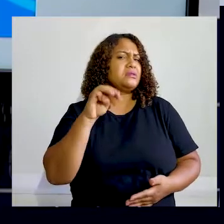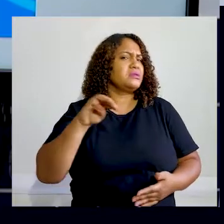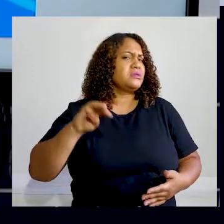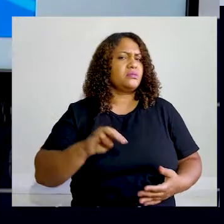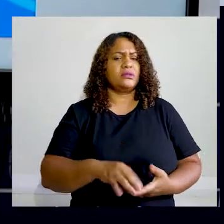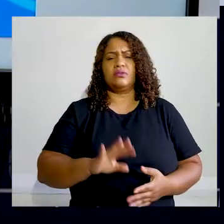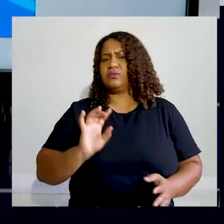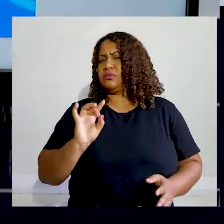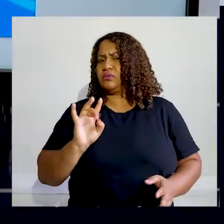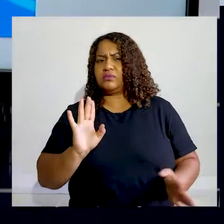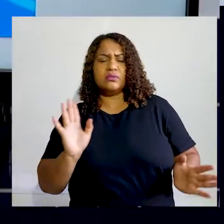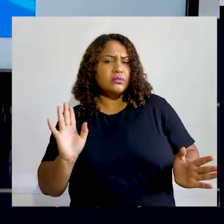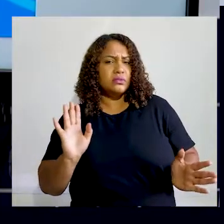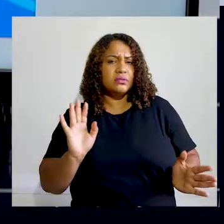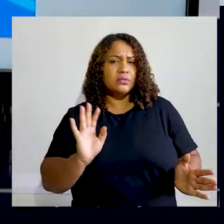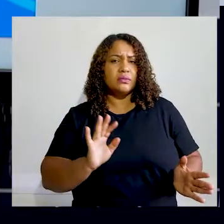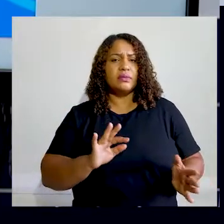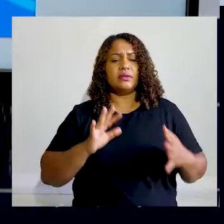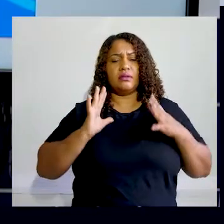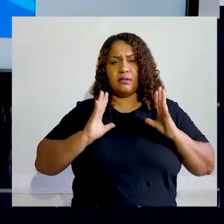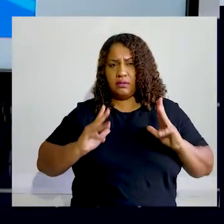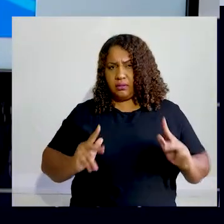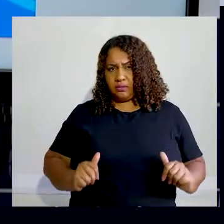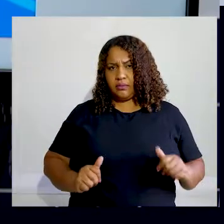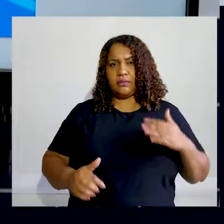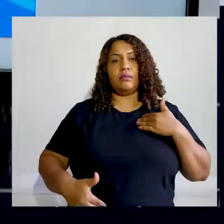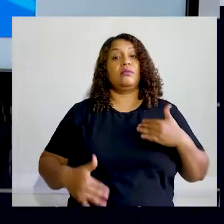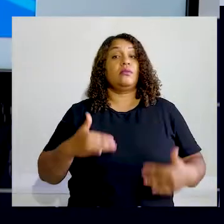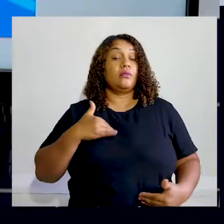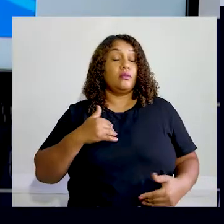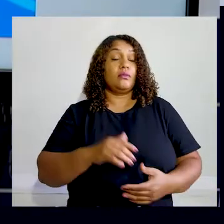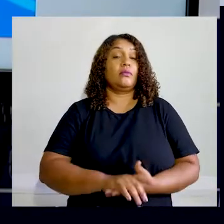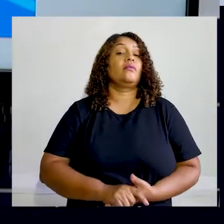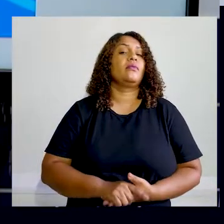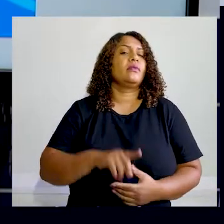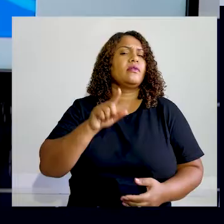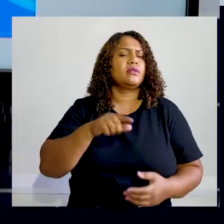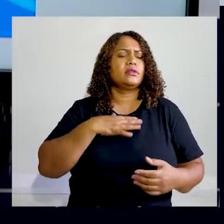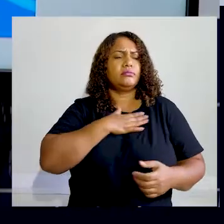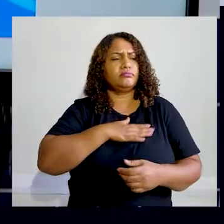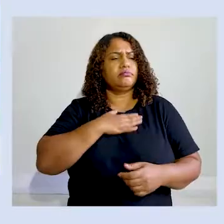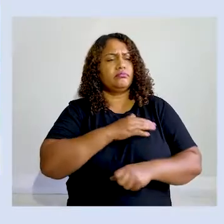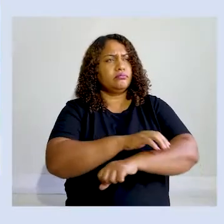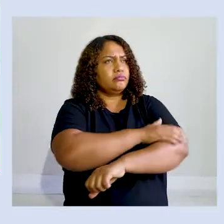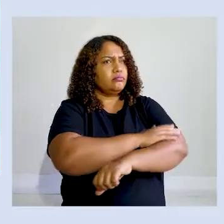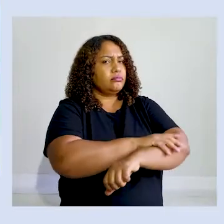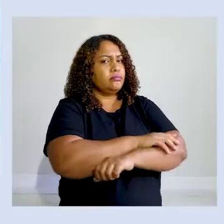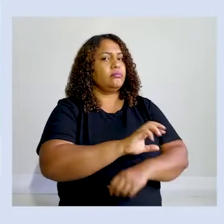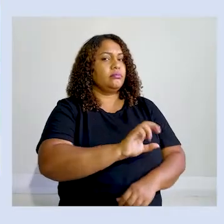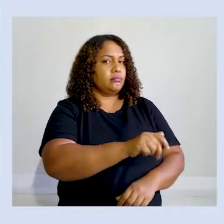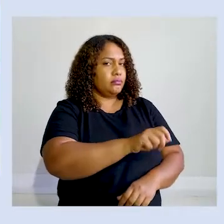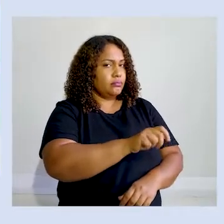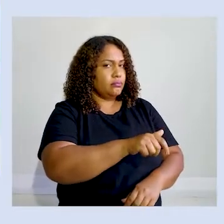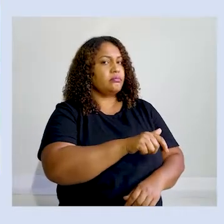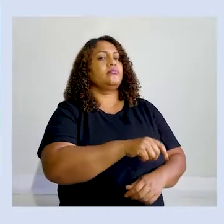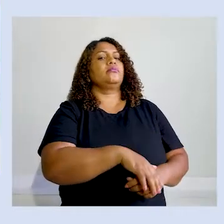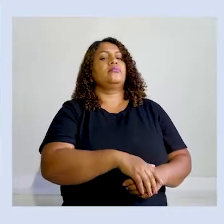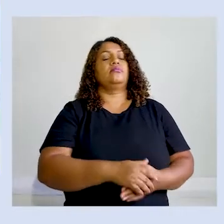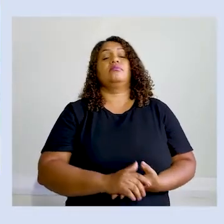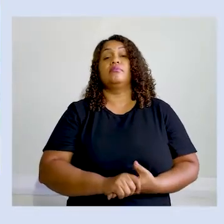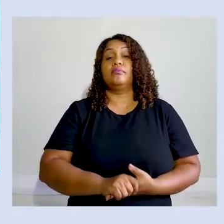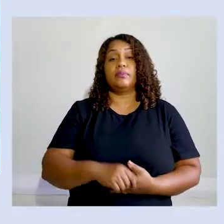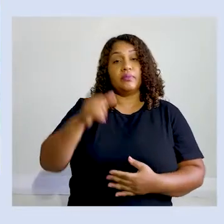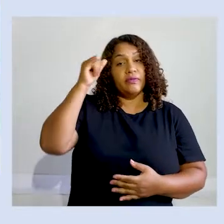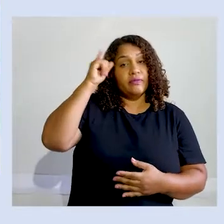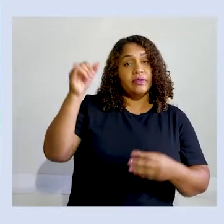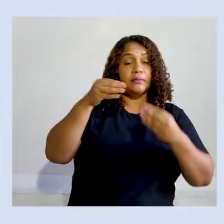5 minutos são suficientes para fazer a limpeza do corpo. E enquanto você se ensaboa, o registro deve ser